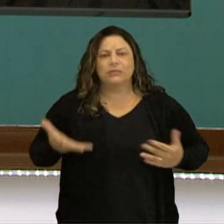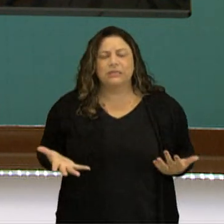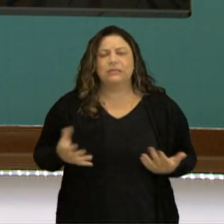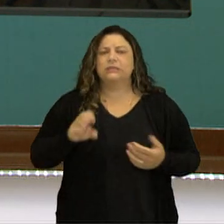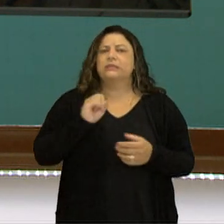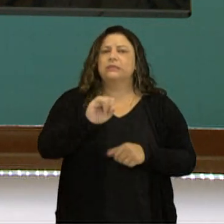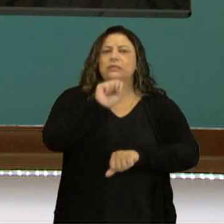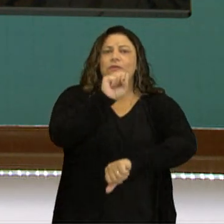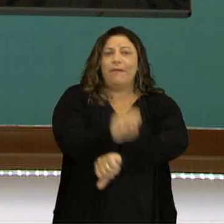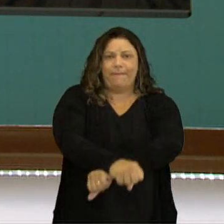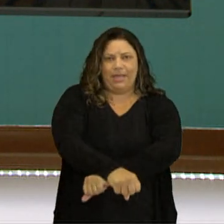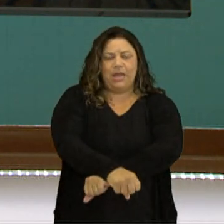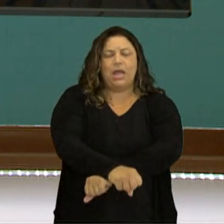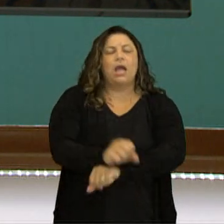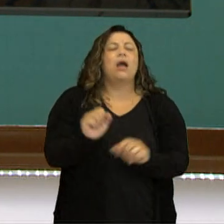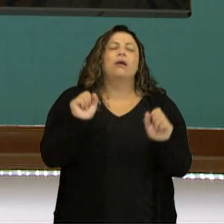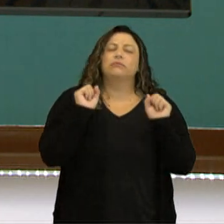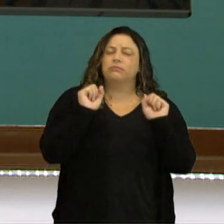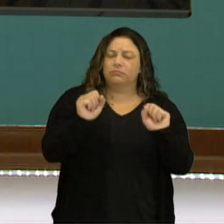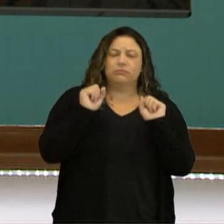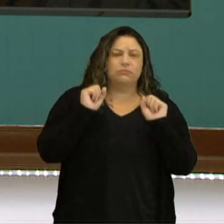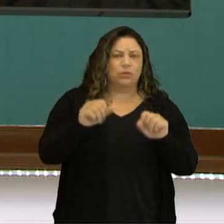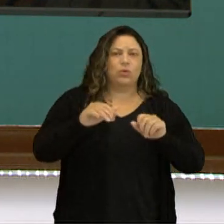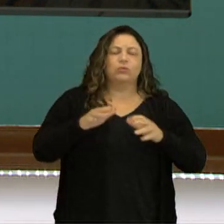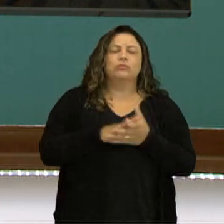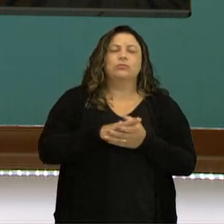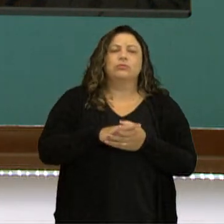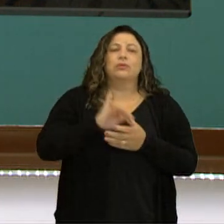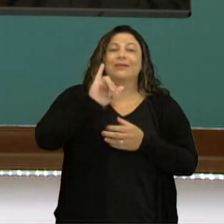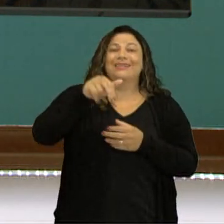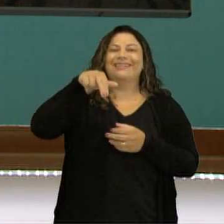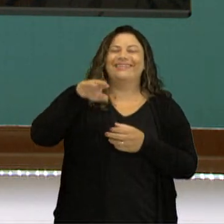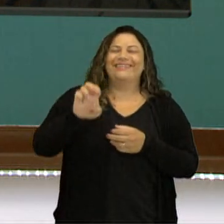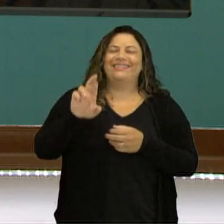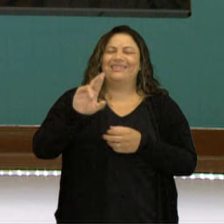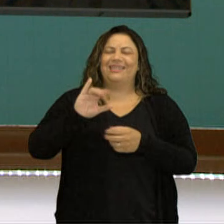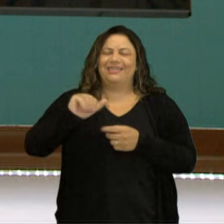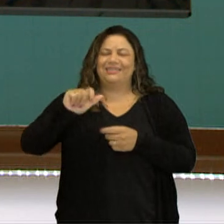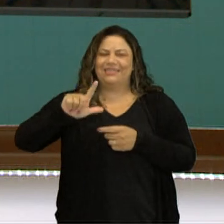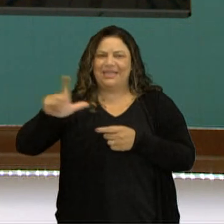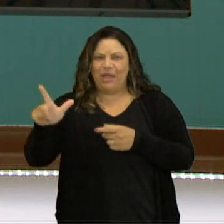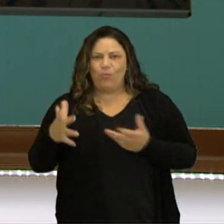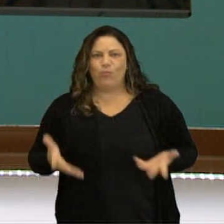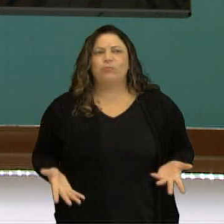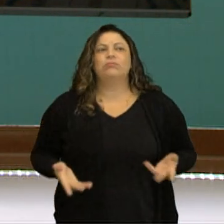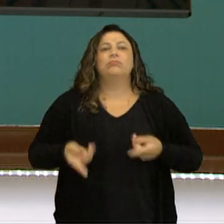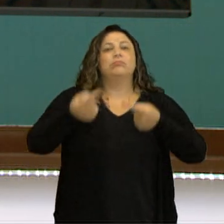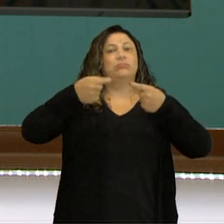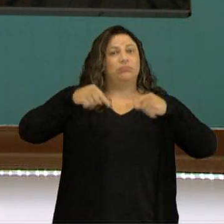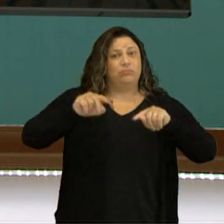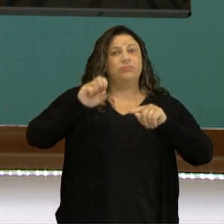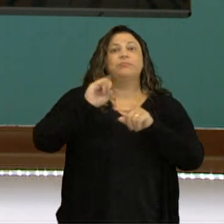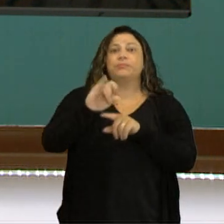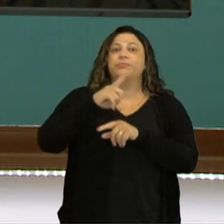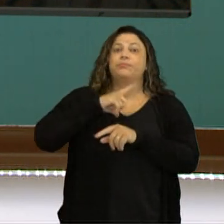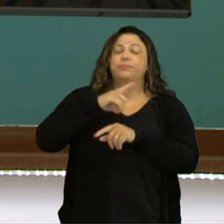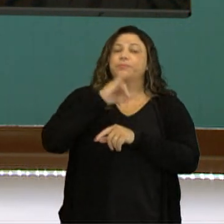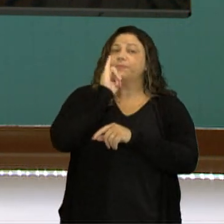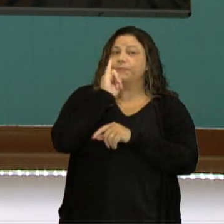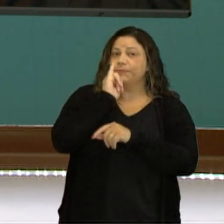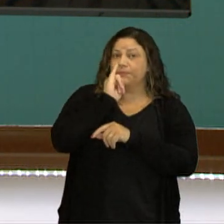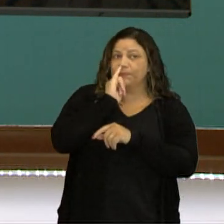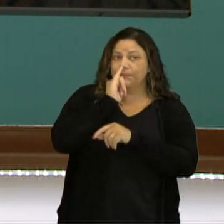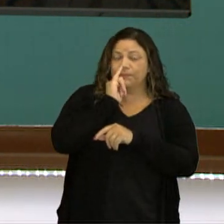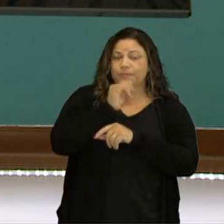em repouso, eu posso considerá-lo como movimento inercial. Se eu tiver, por exemplo, referencial inercial, e se eu tiver, por exemplo,